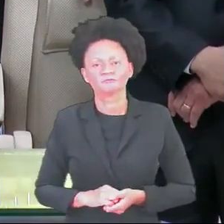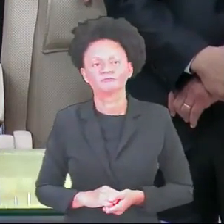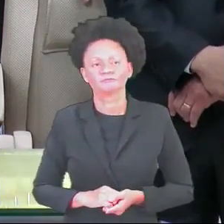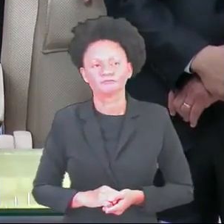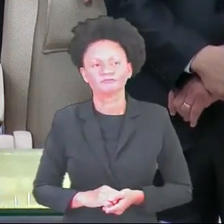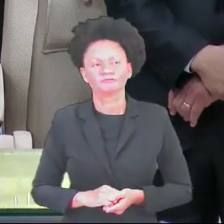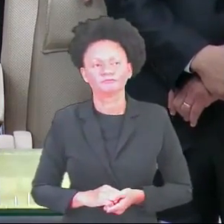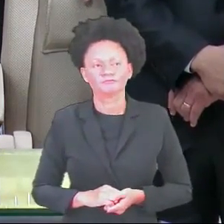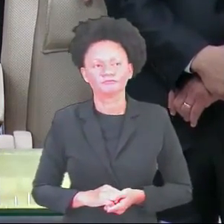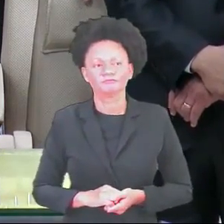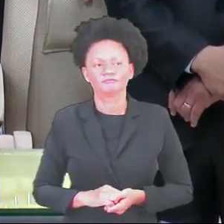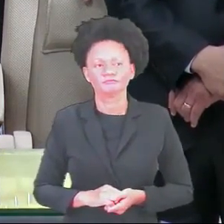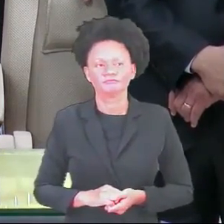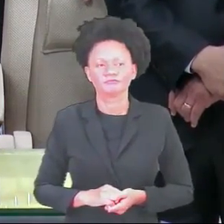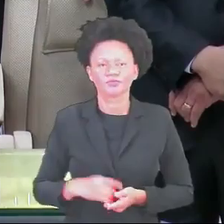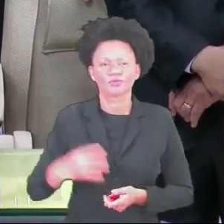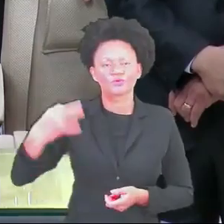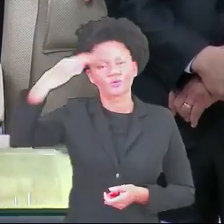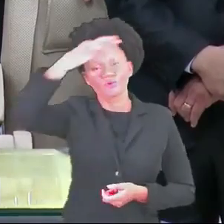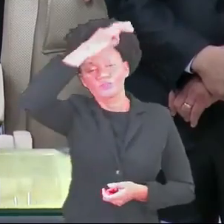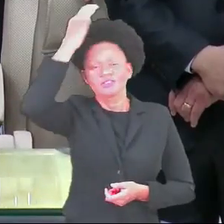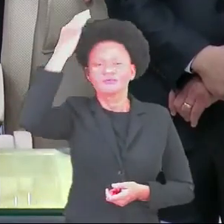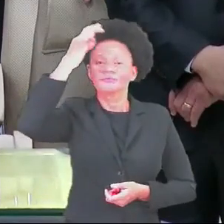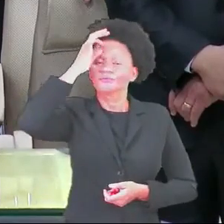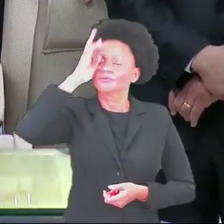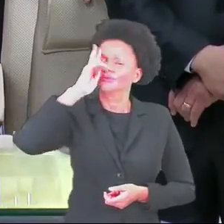O Espírito do Senhor não mente.